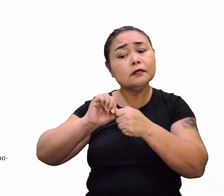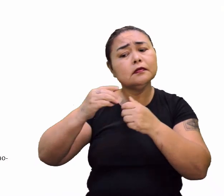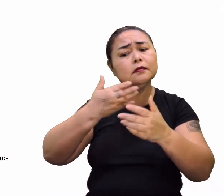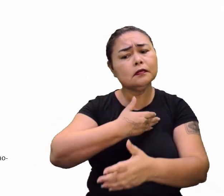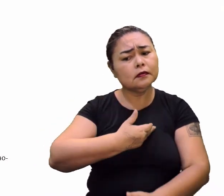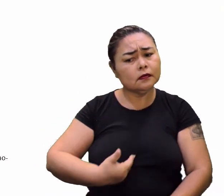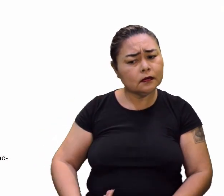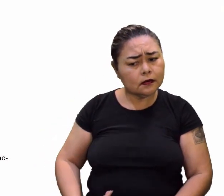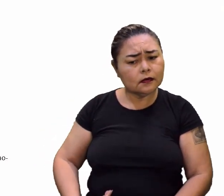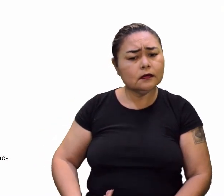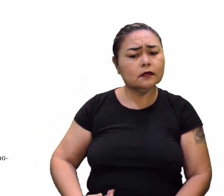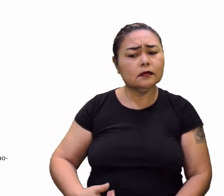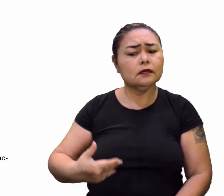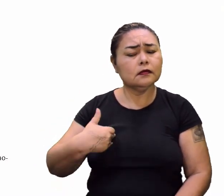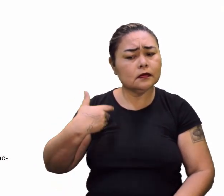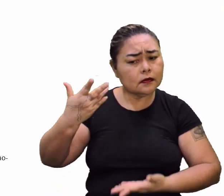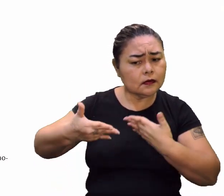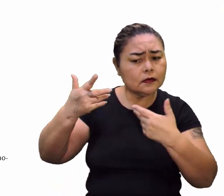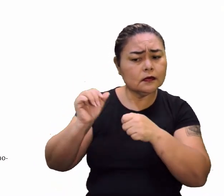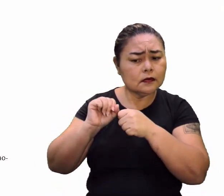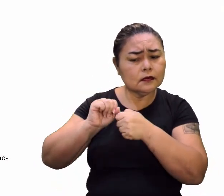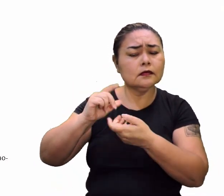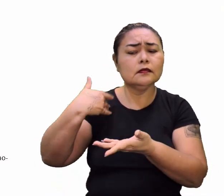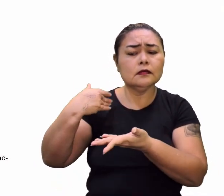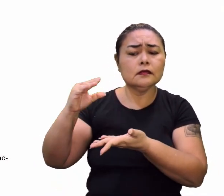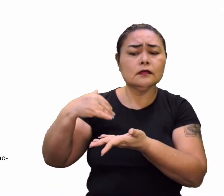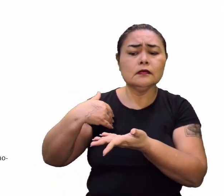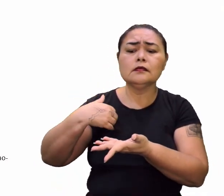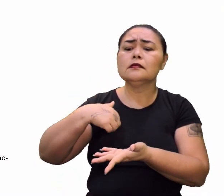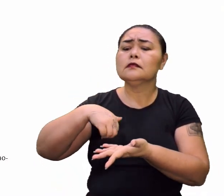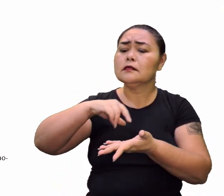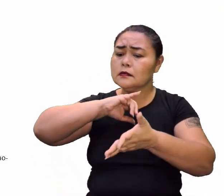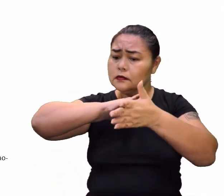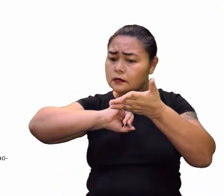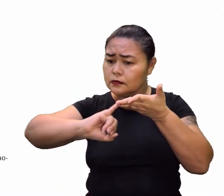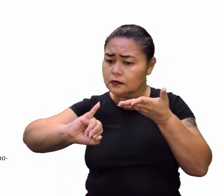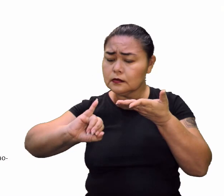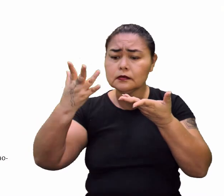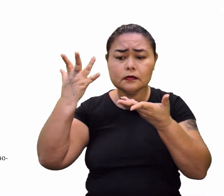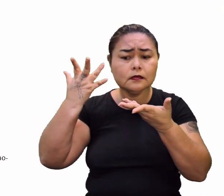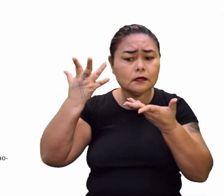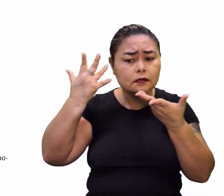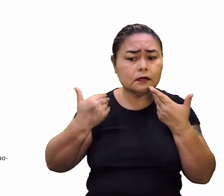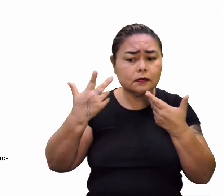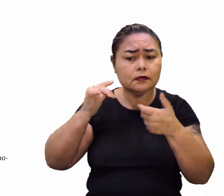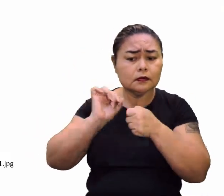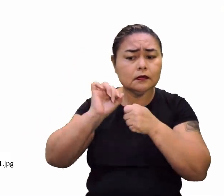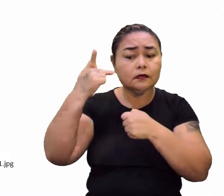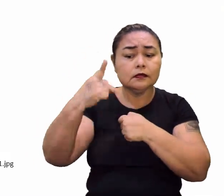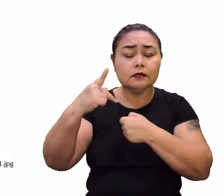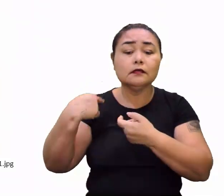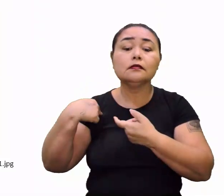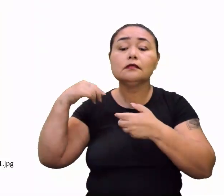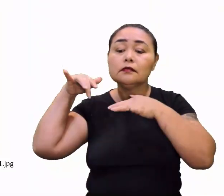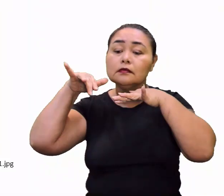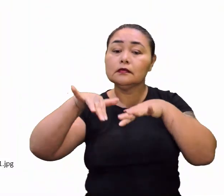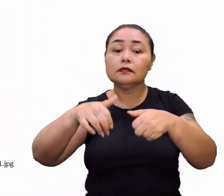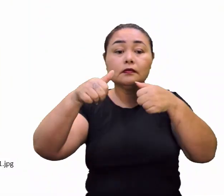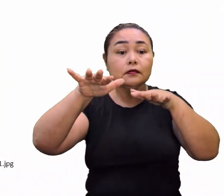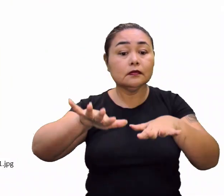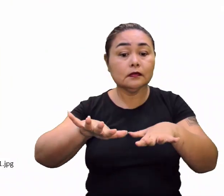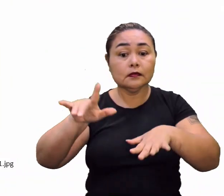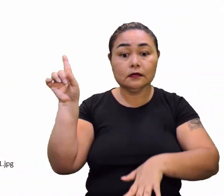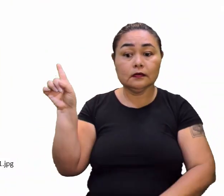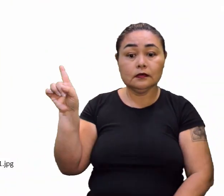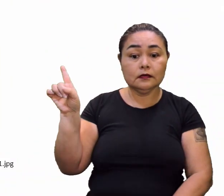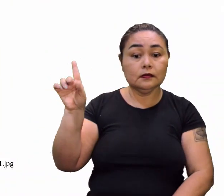governo, até incentivos aí, de imposto de renda, ele concedia para quem via para essas regiões, né, professor Jorge? É, e era mais ou